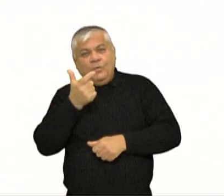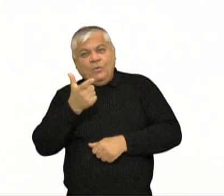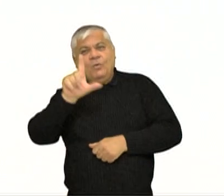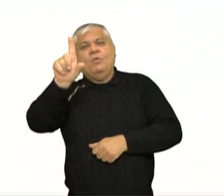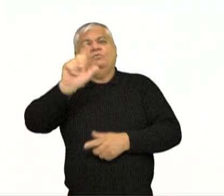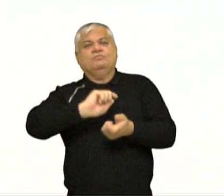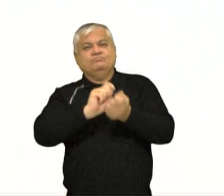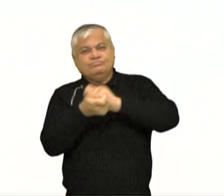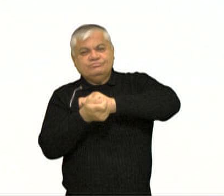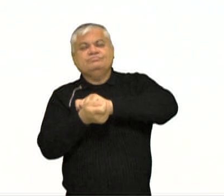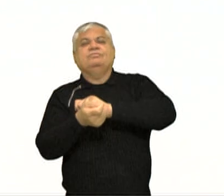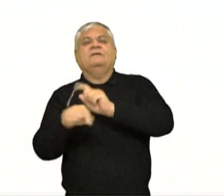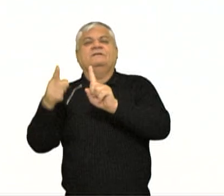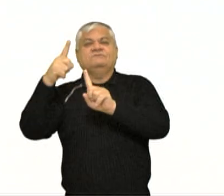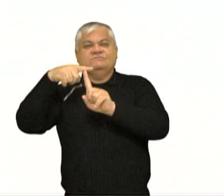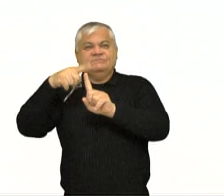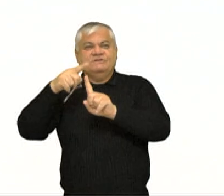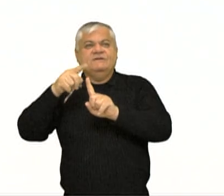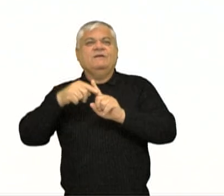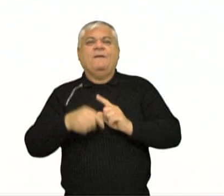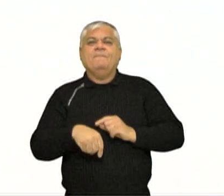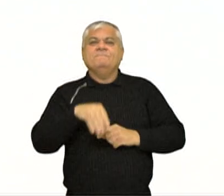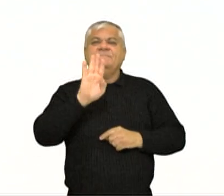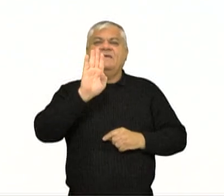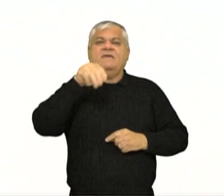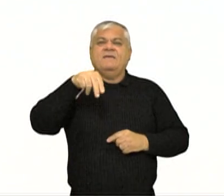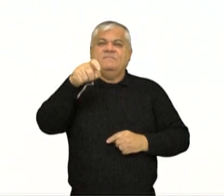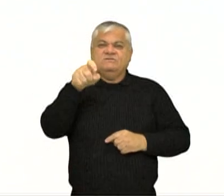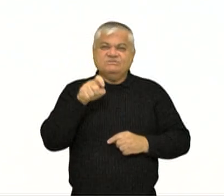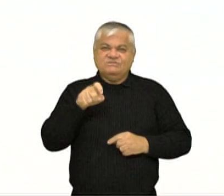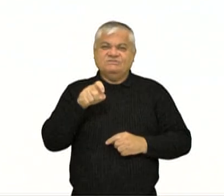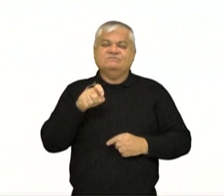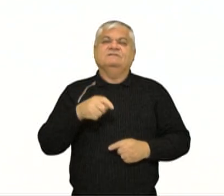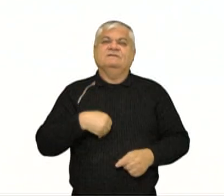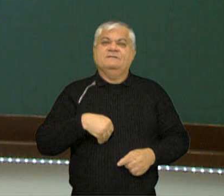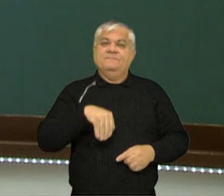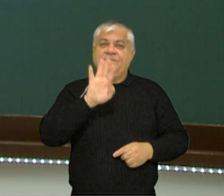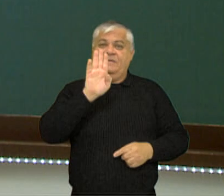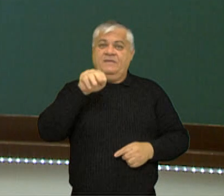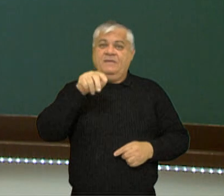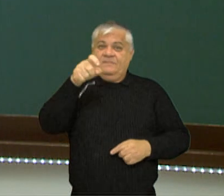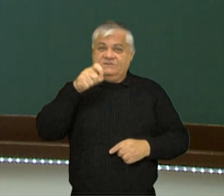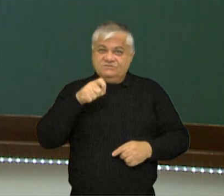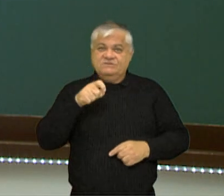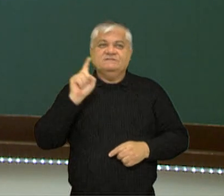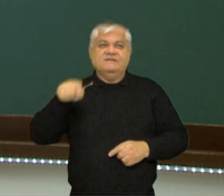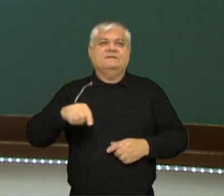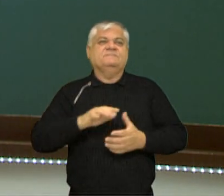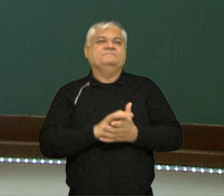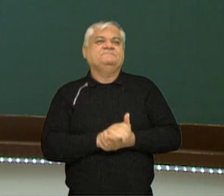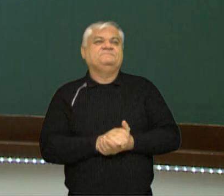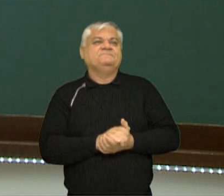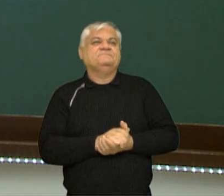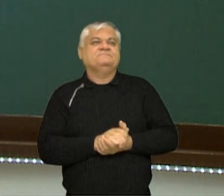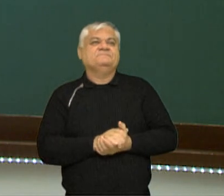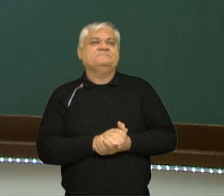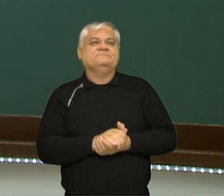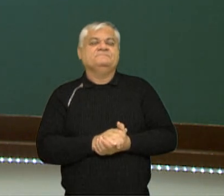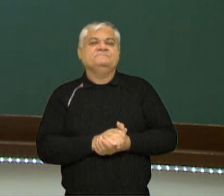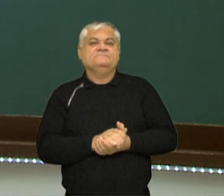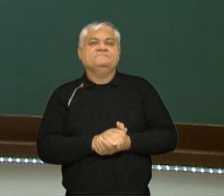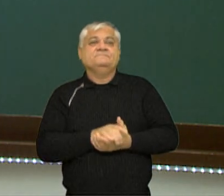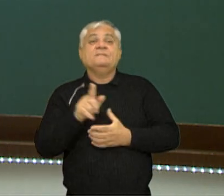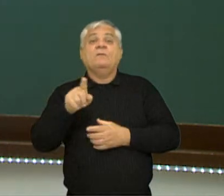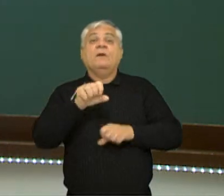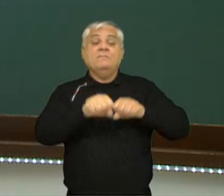outra variante, é o BMX, ou o famoso bicicross, tá? A